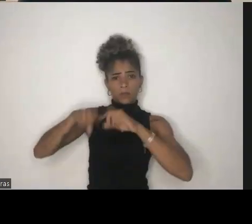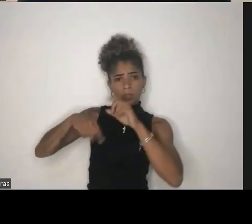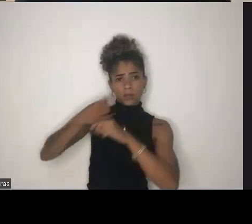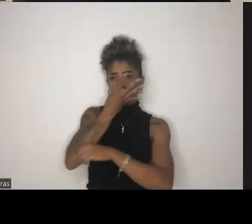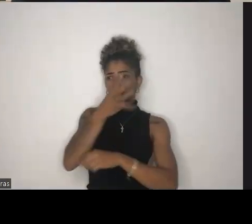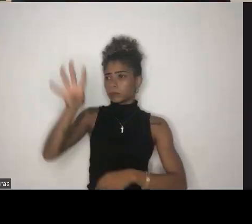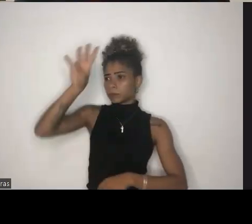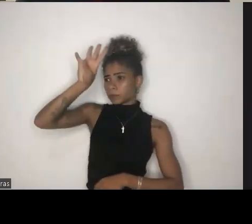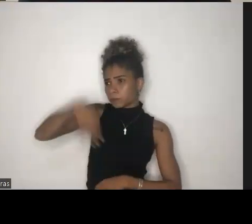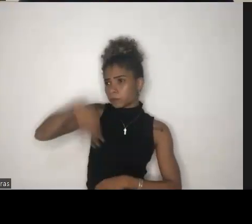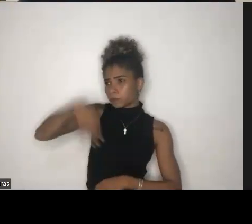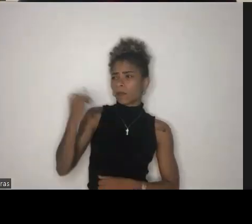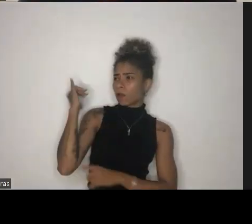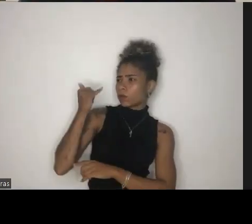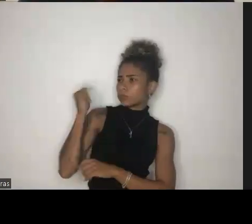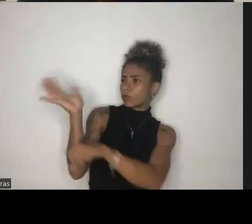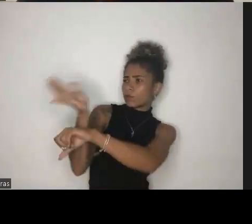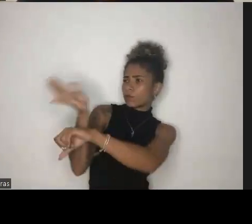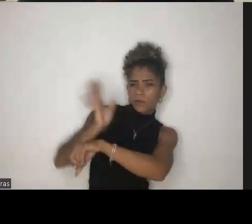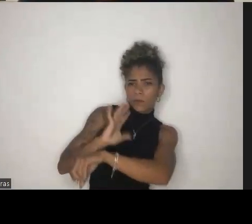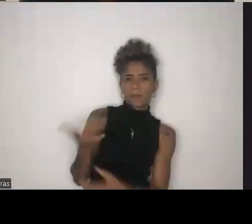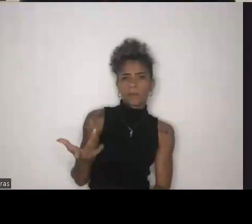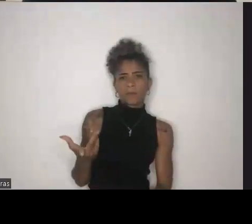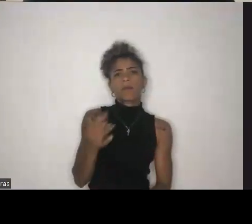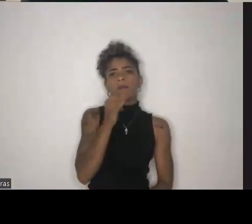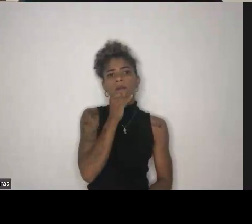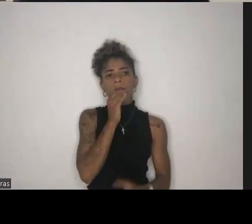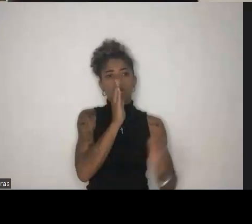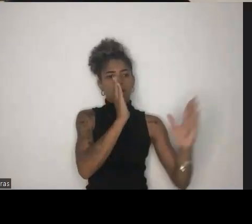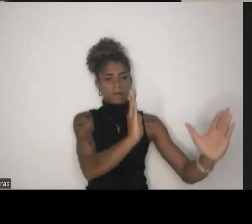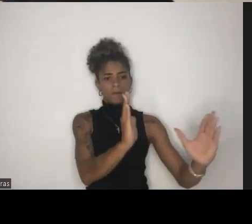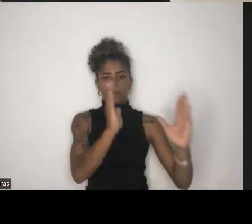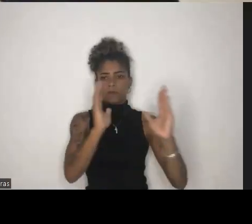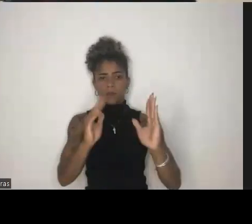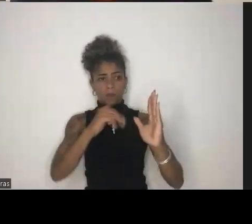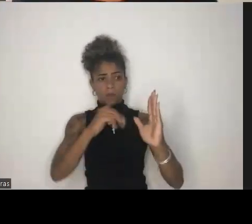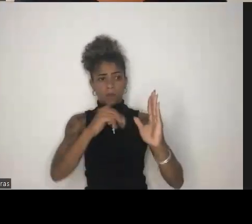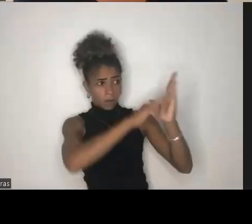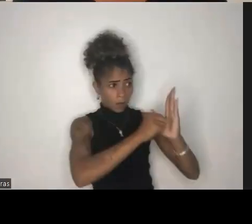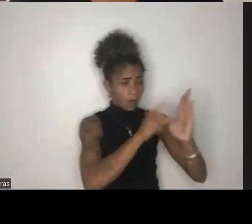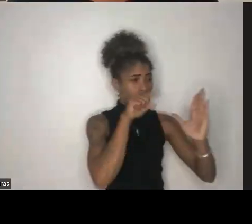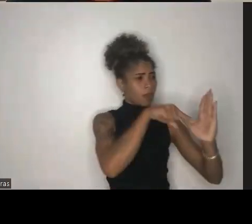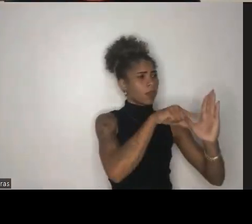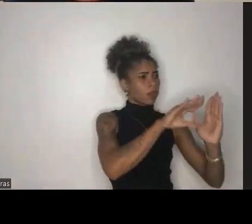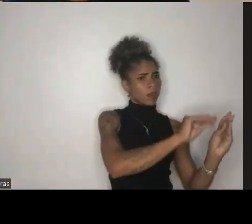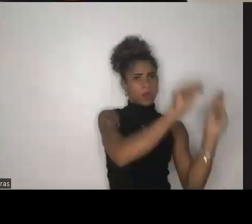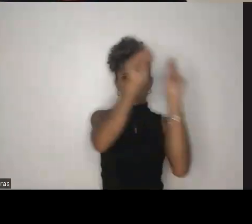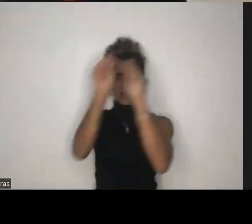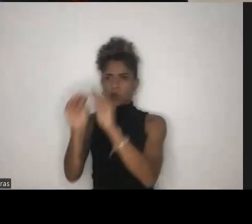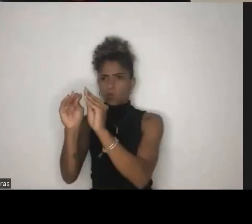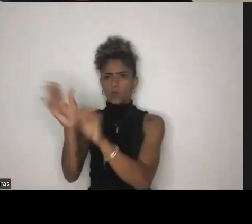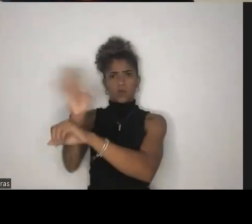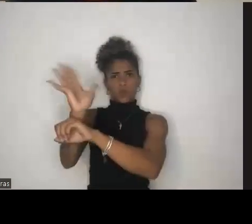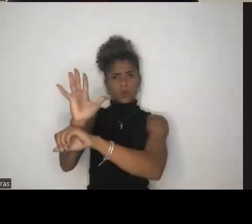é com a narrativa do filme vamos que todo meu aprendizado na pintura ele se refletiu no cinema eu comecei a fazer